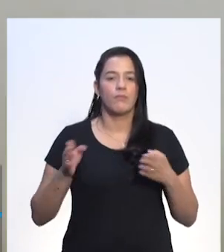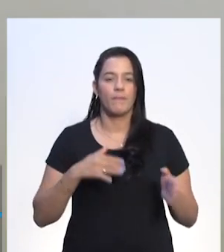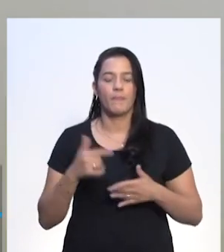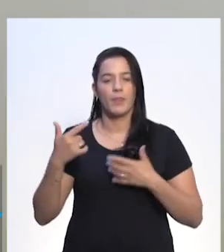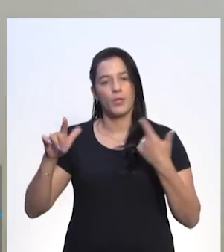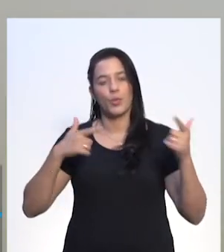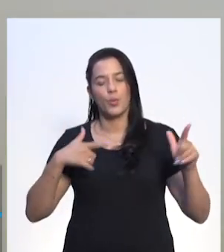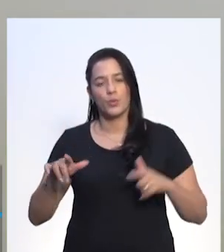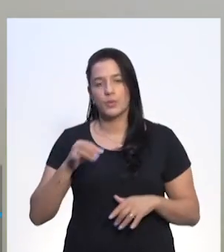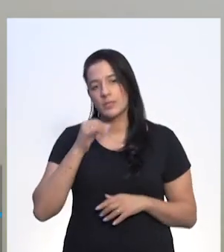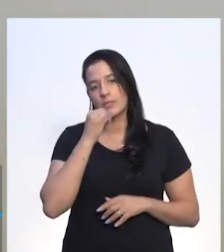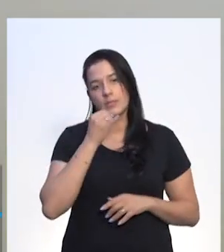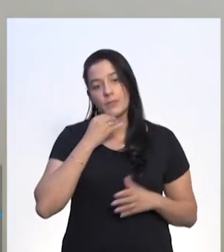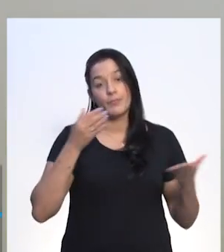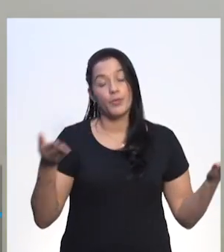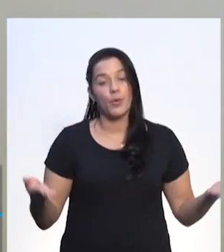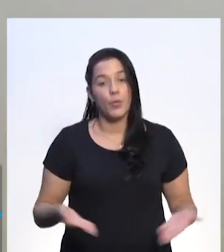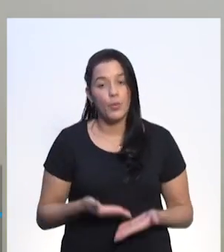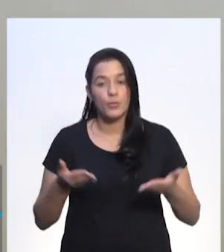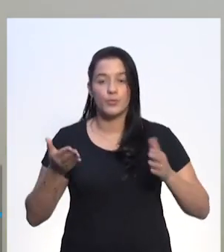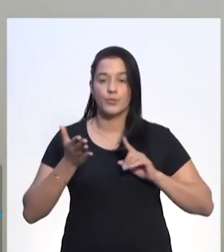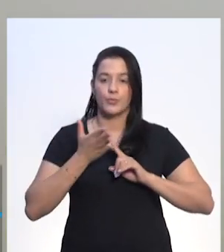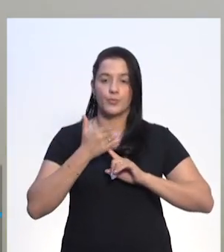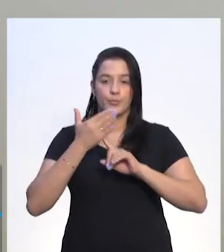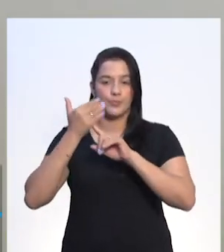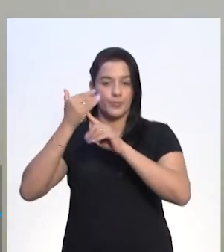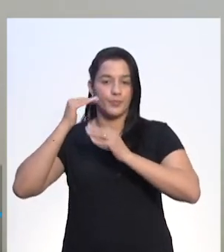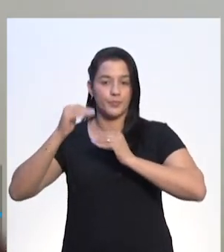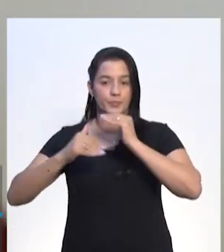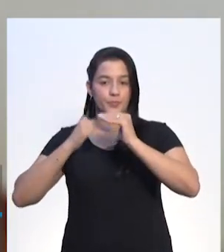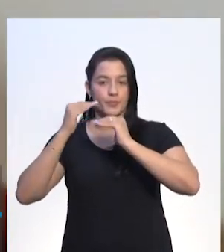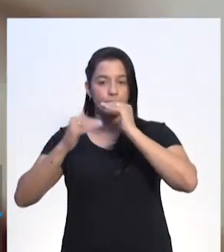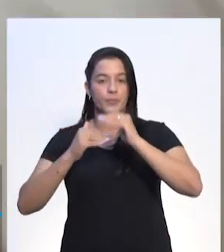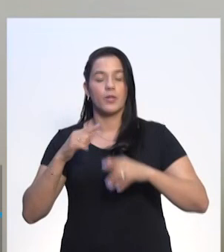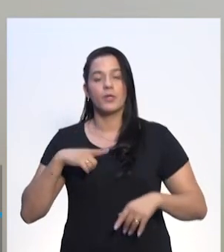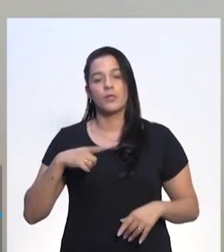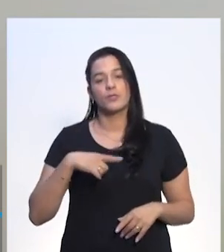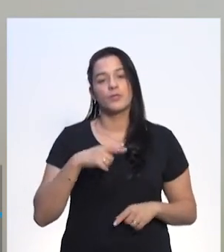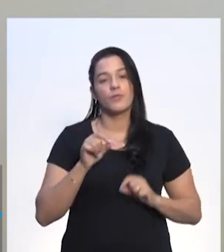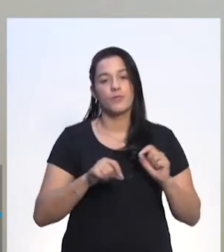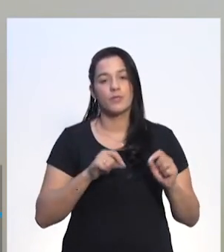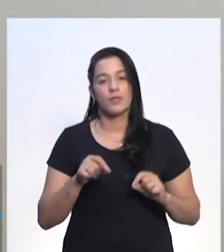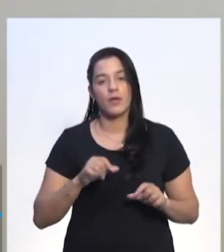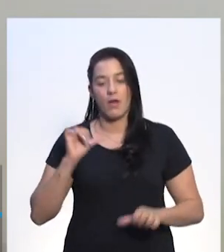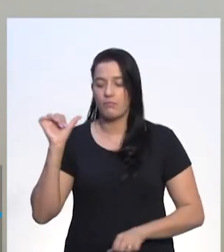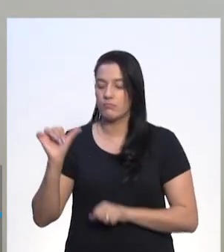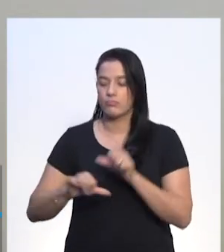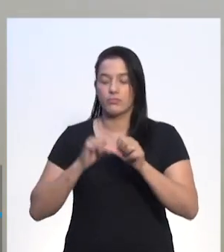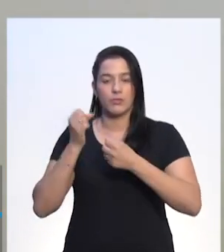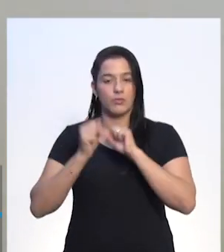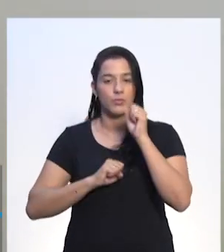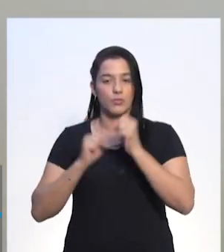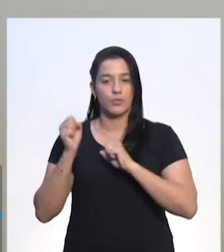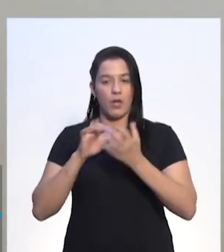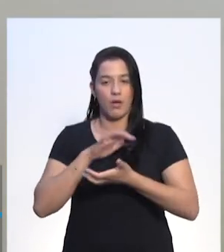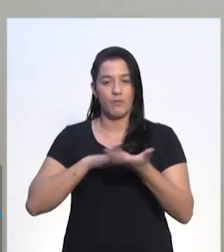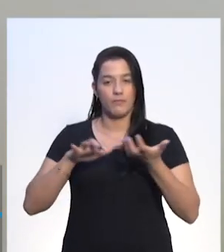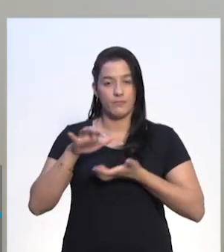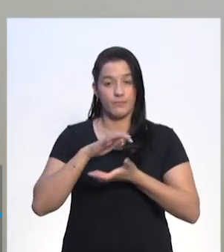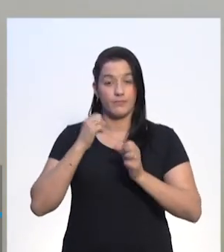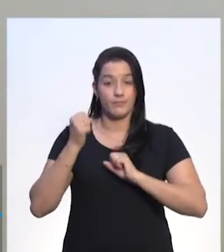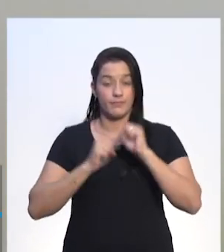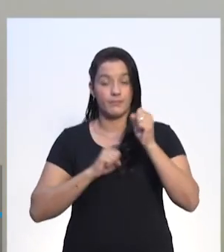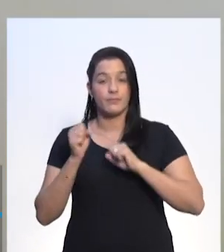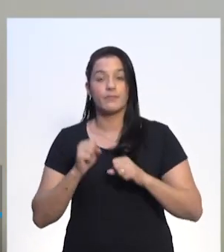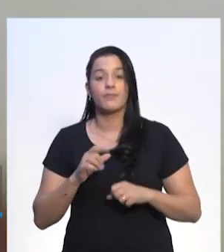outros exemplos. Hoje, com o avanço da tecnologia, nós tivemos com a Revolução Industrial, por exemplo, uma